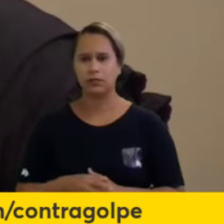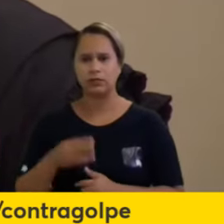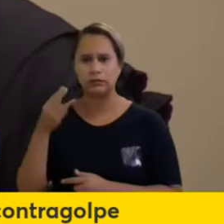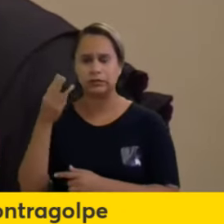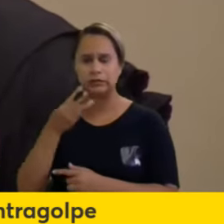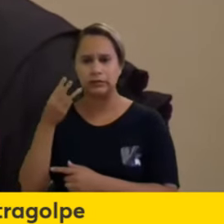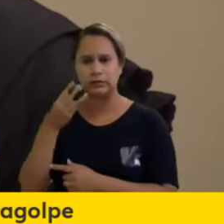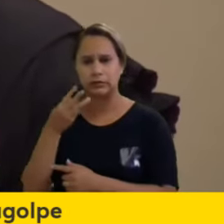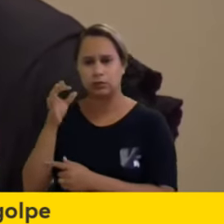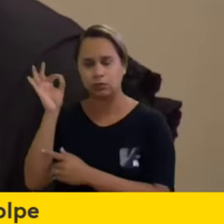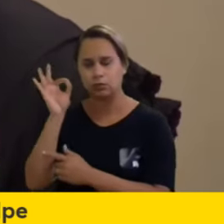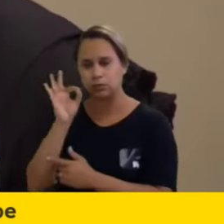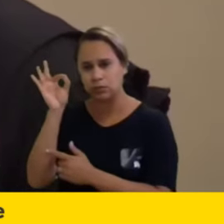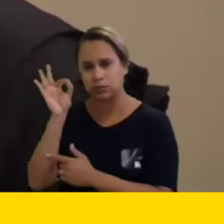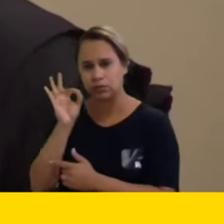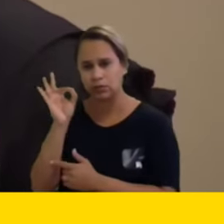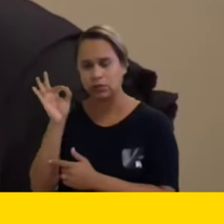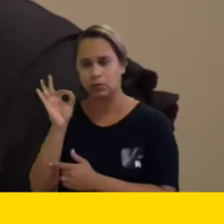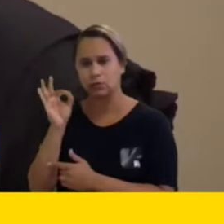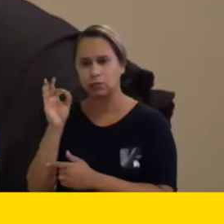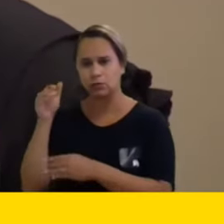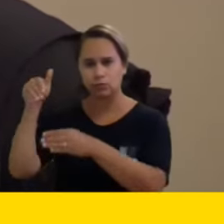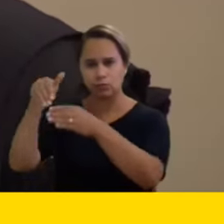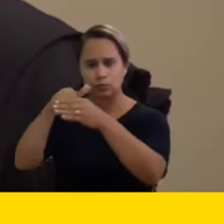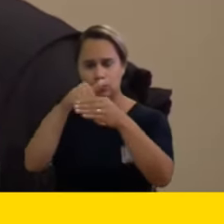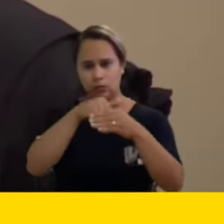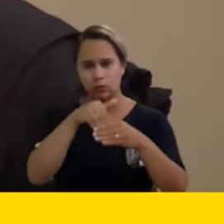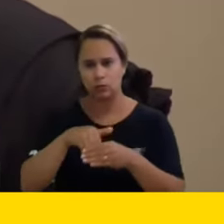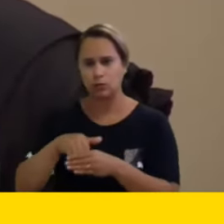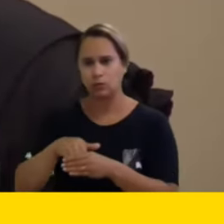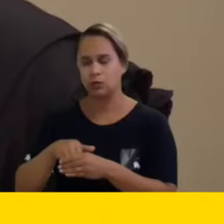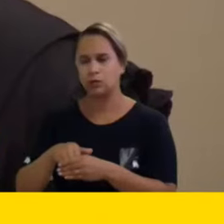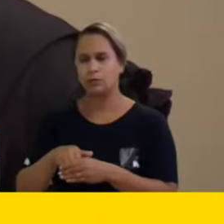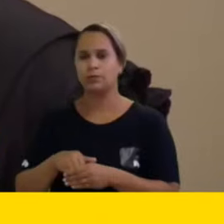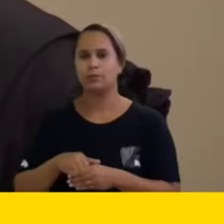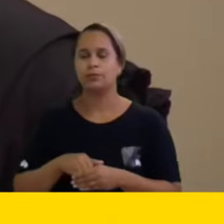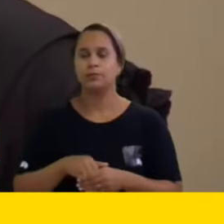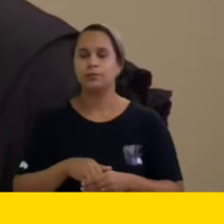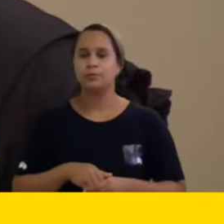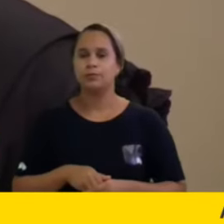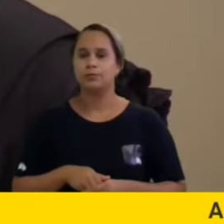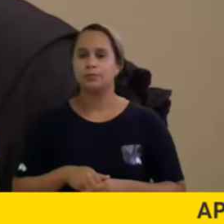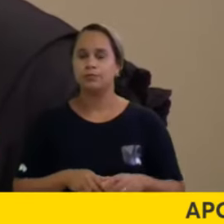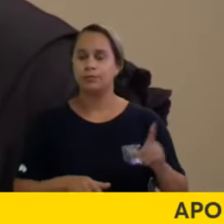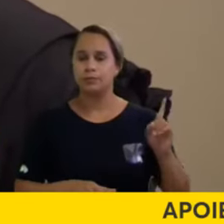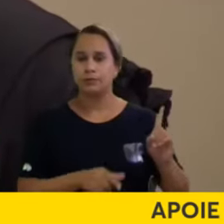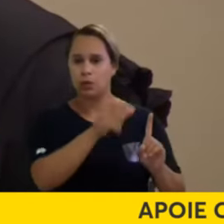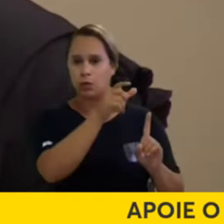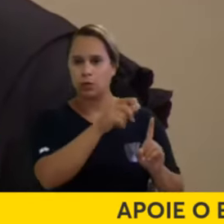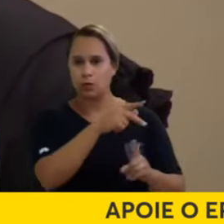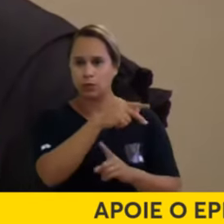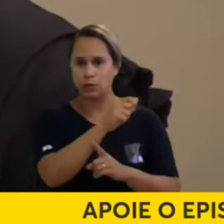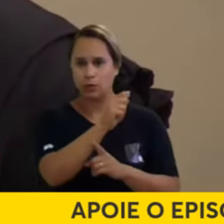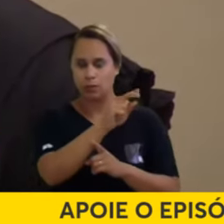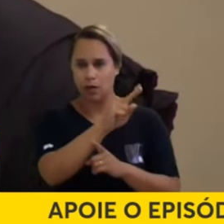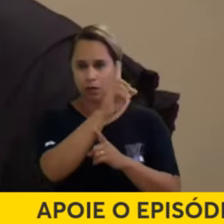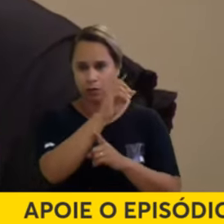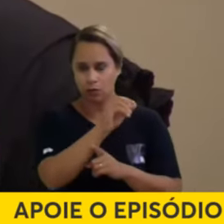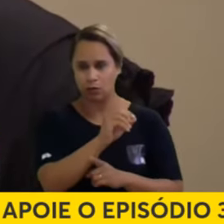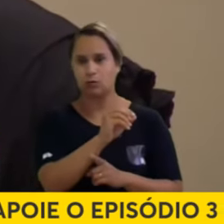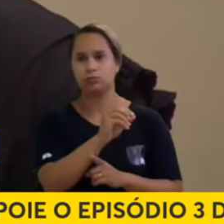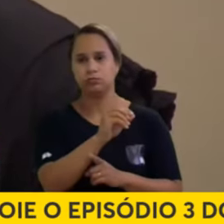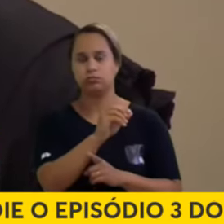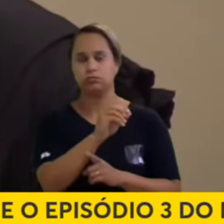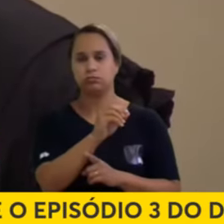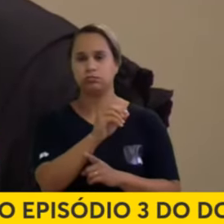eleitorado o então deputado federal Paulo Martins fez R 1.697 votos e o então o senador por